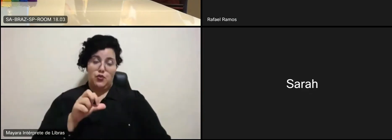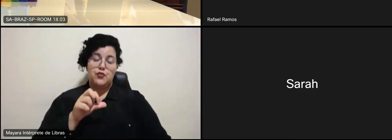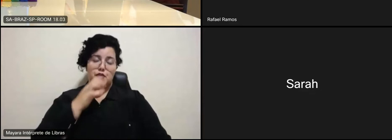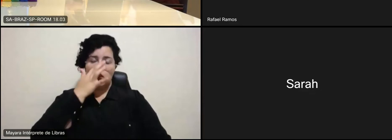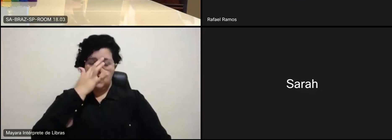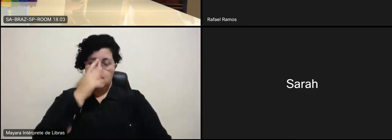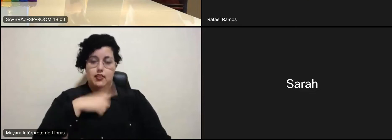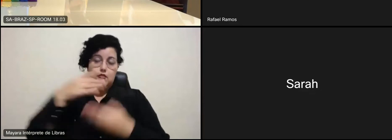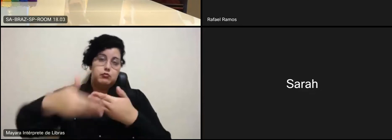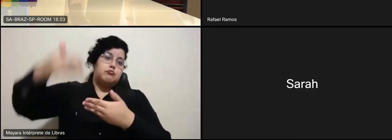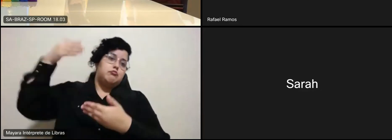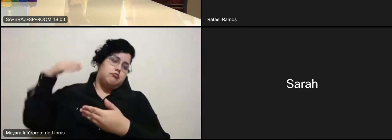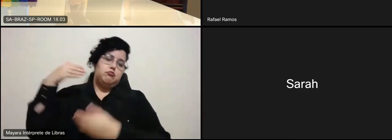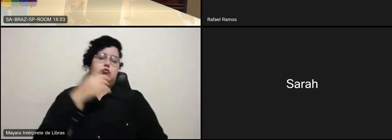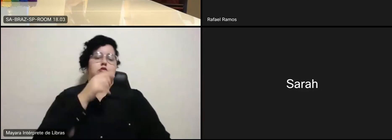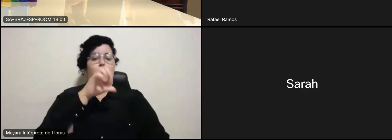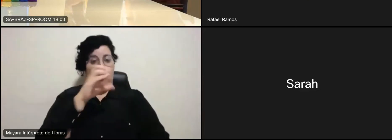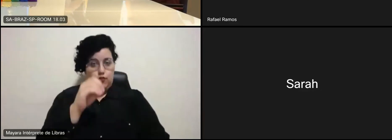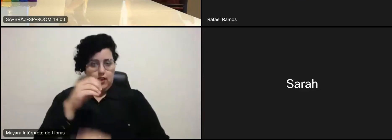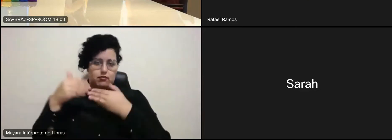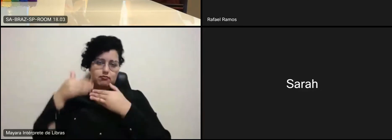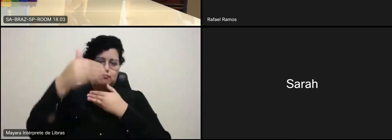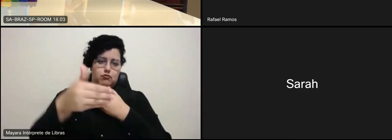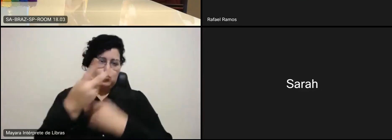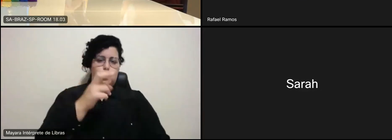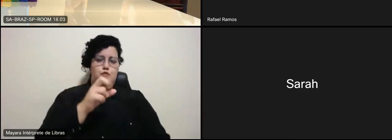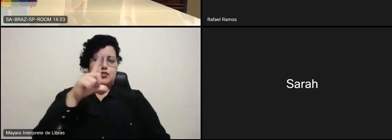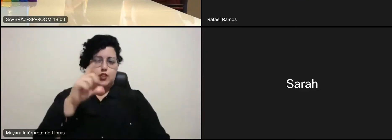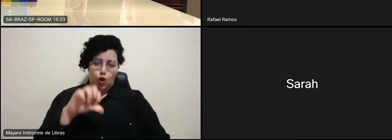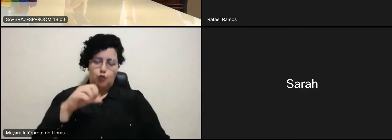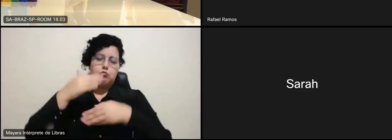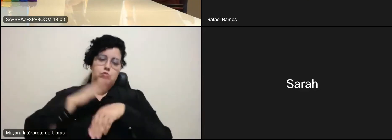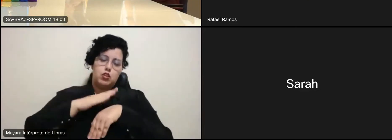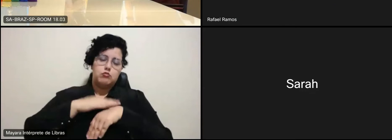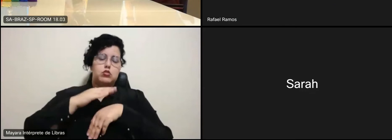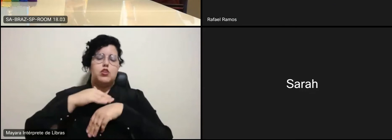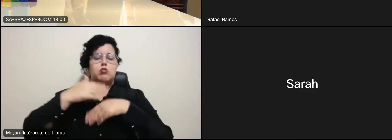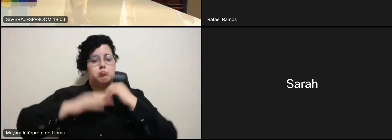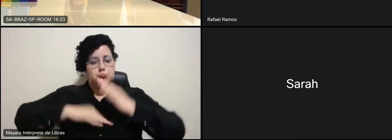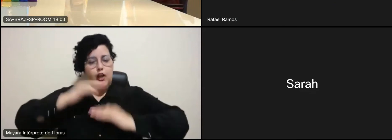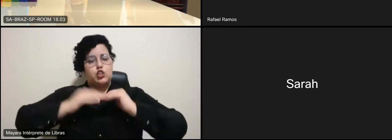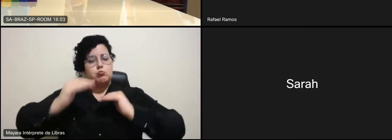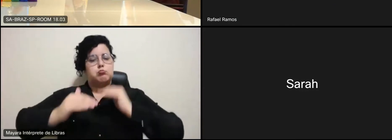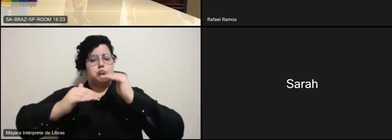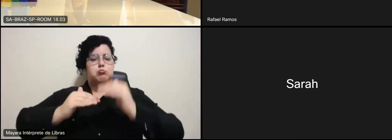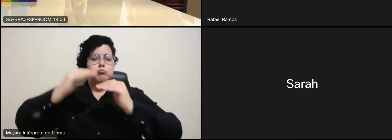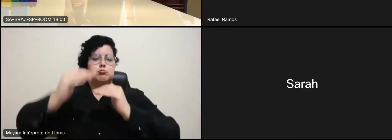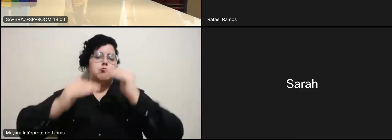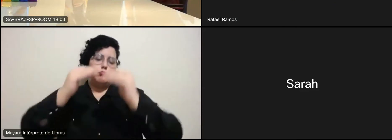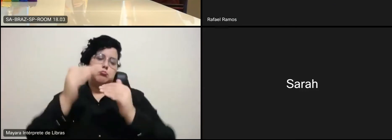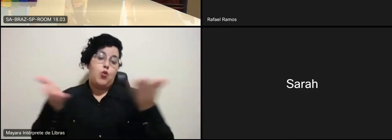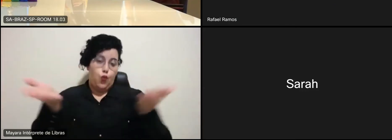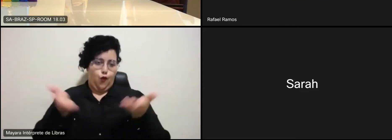90, agora falando de 2019, aos poucos a gente está, acho que com isso aqui, estar aqui hoje, conversando com